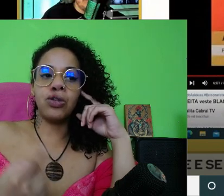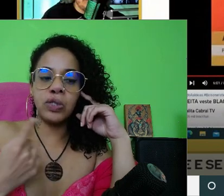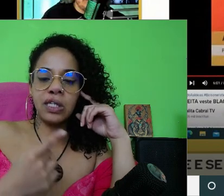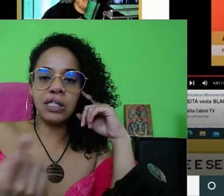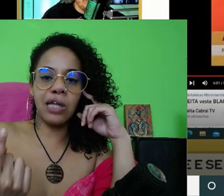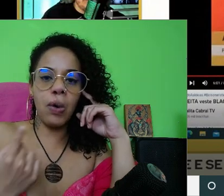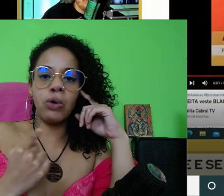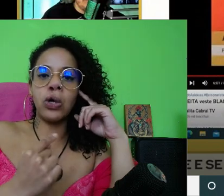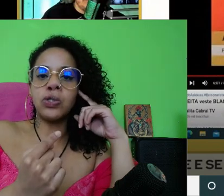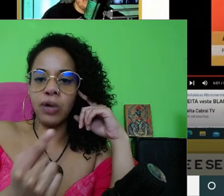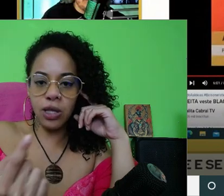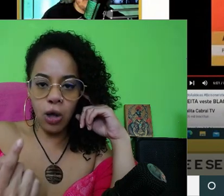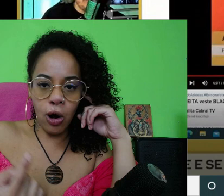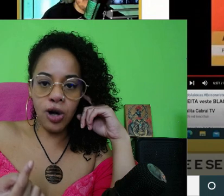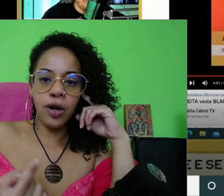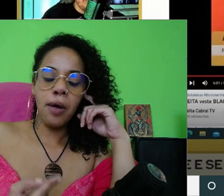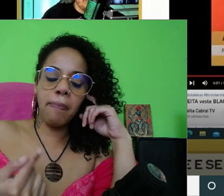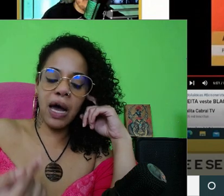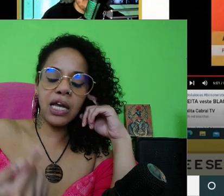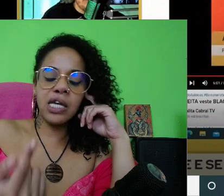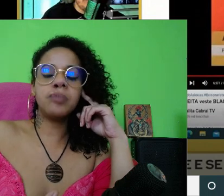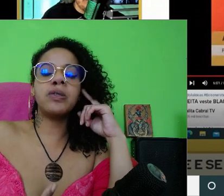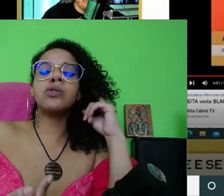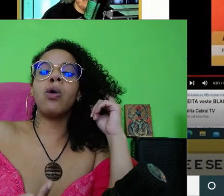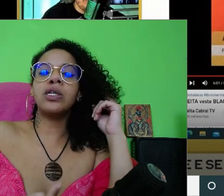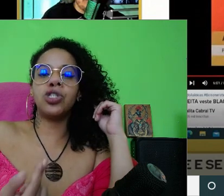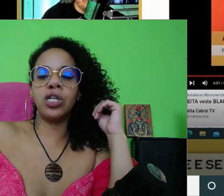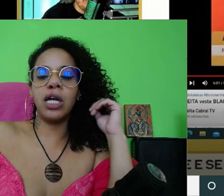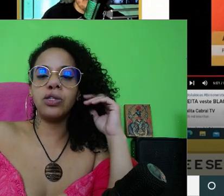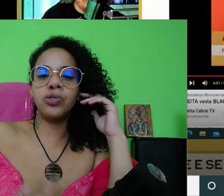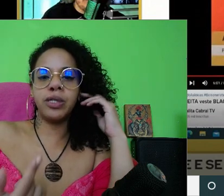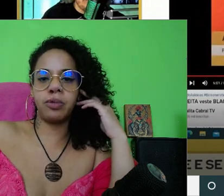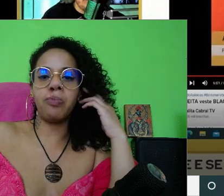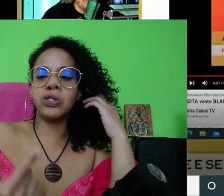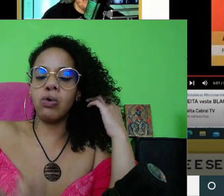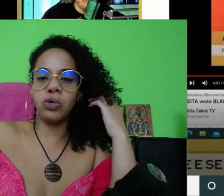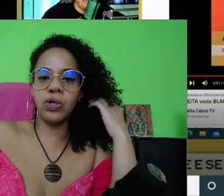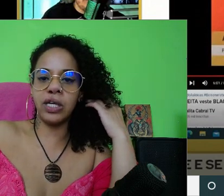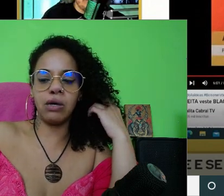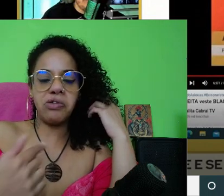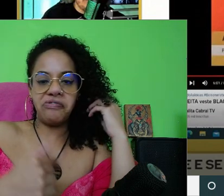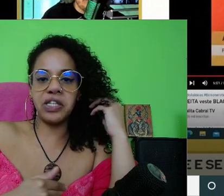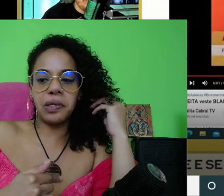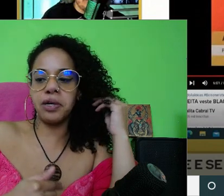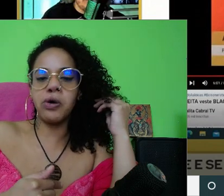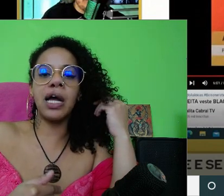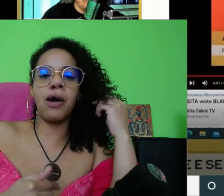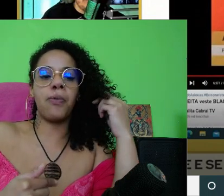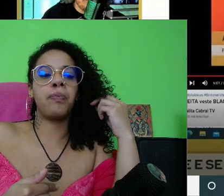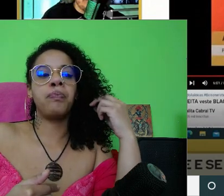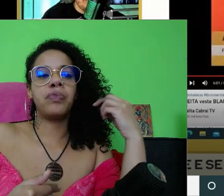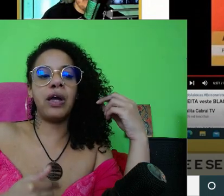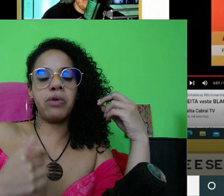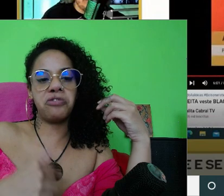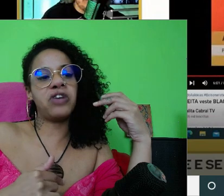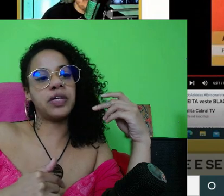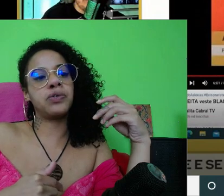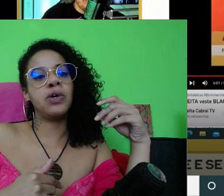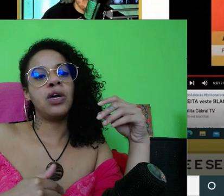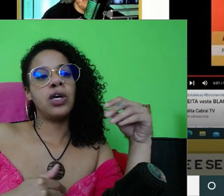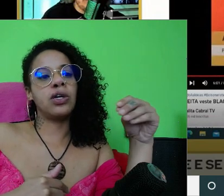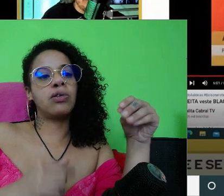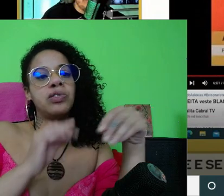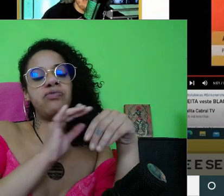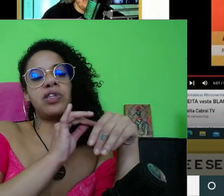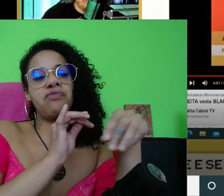dos que estão ao nosso redor para que as pessoas tirem suas próprias conclusões é o que eu faço lá no meu canal né o que eu faço